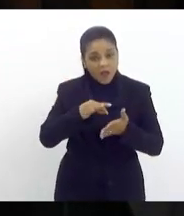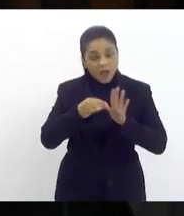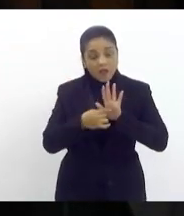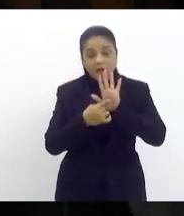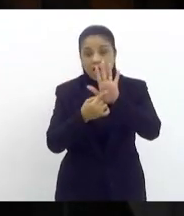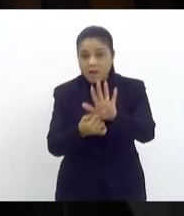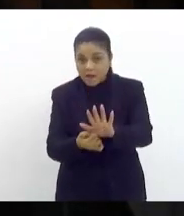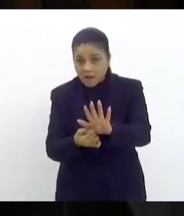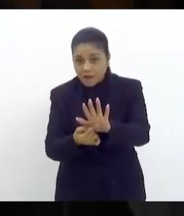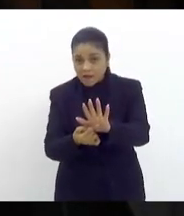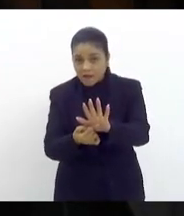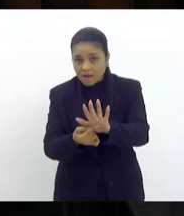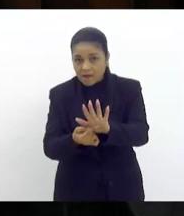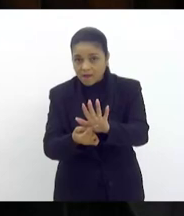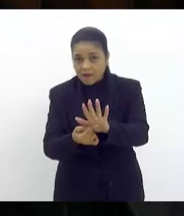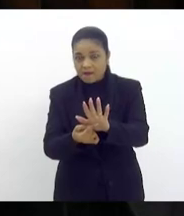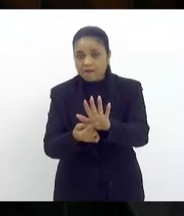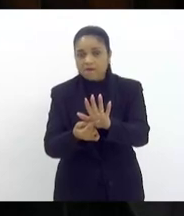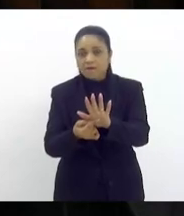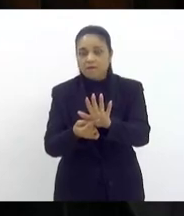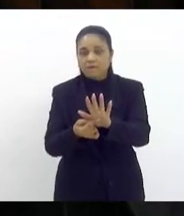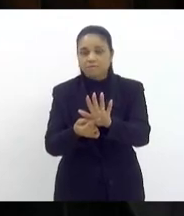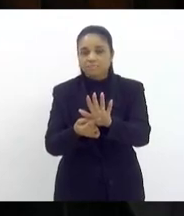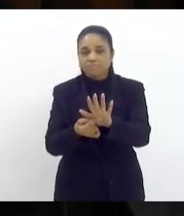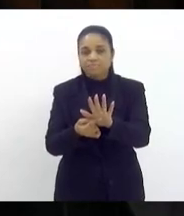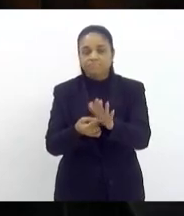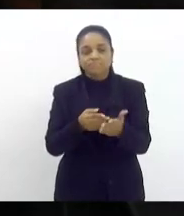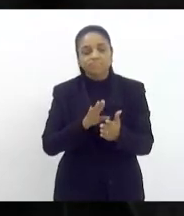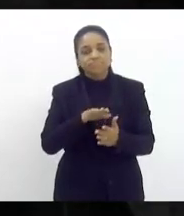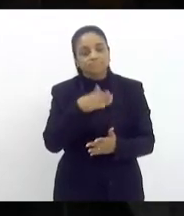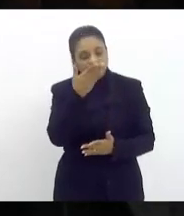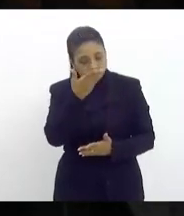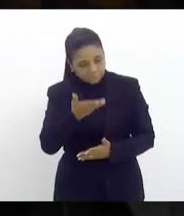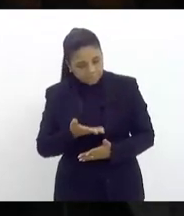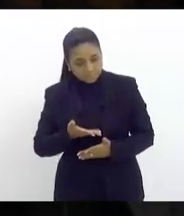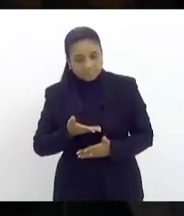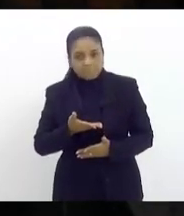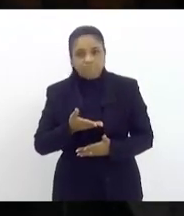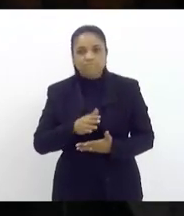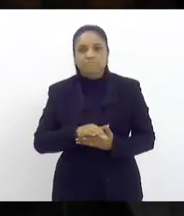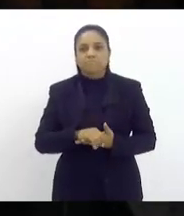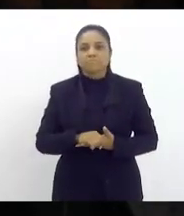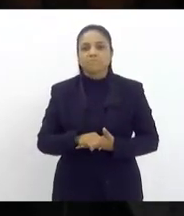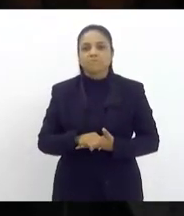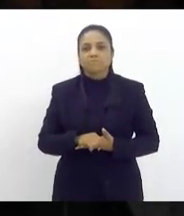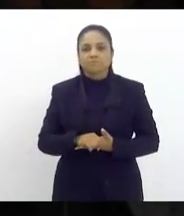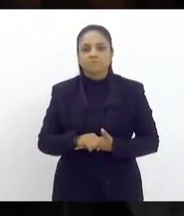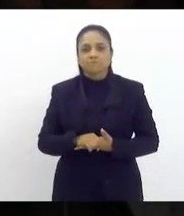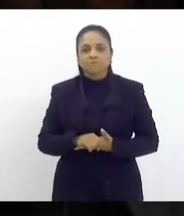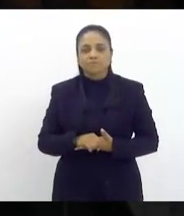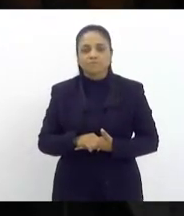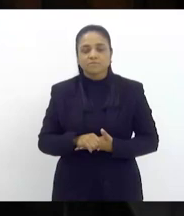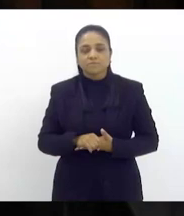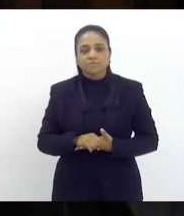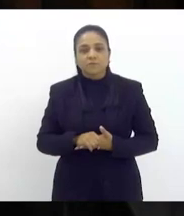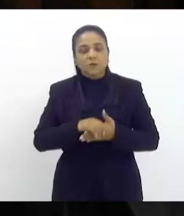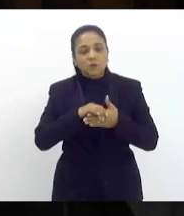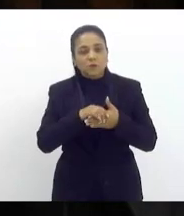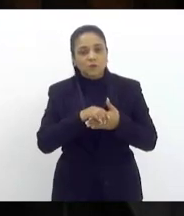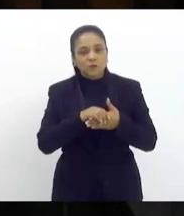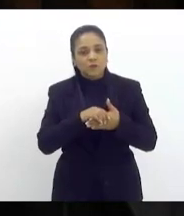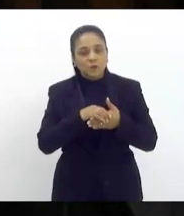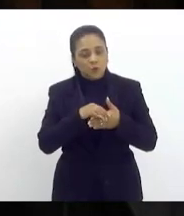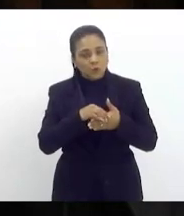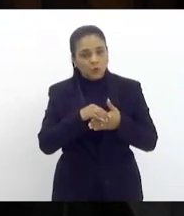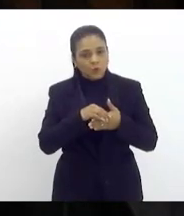que Vossa Excelência conduziu os